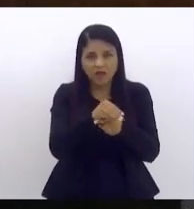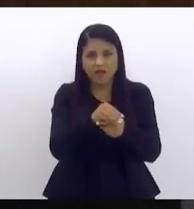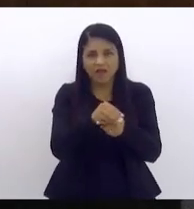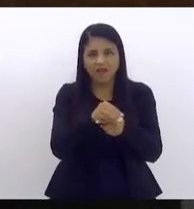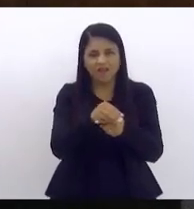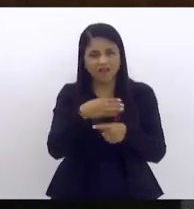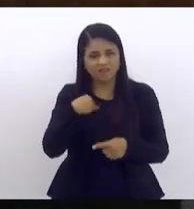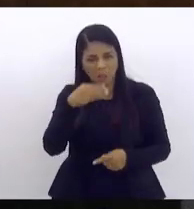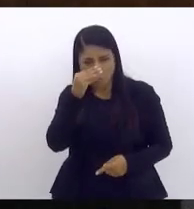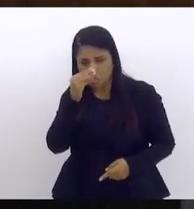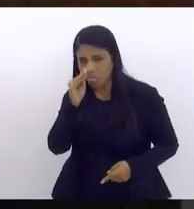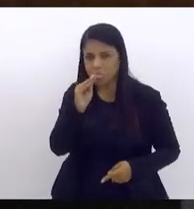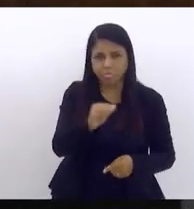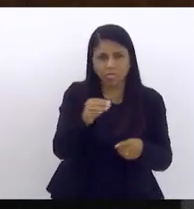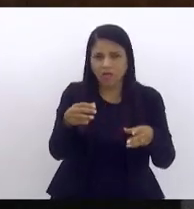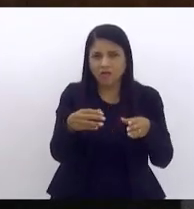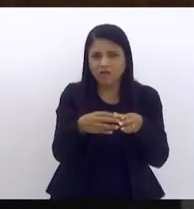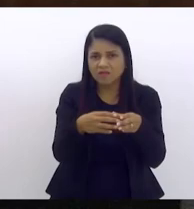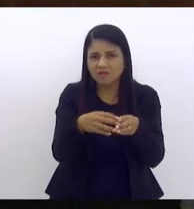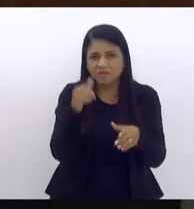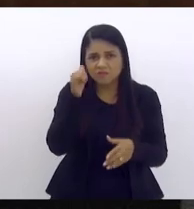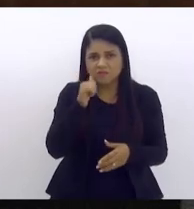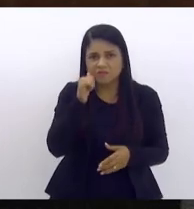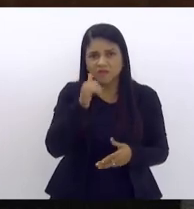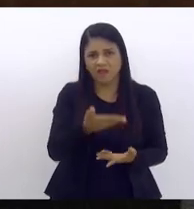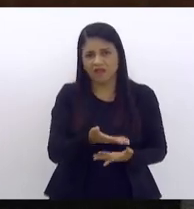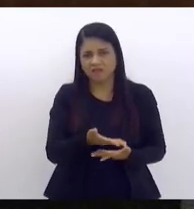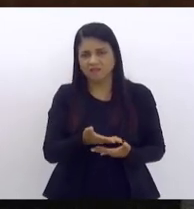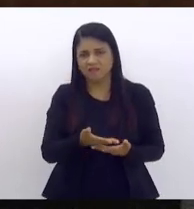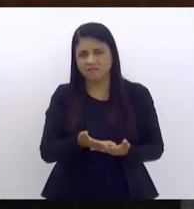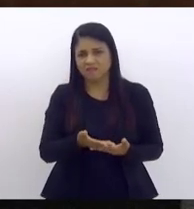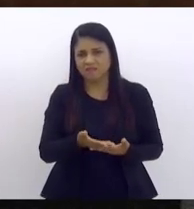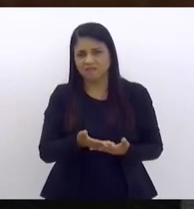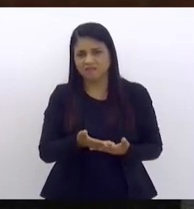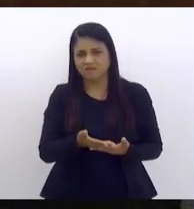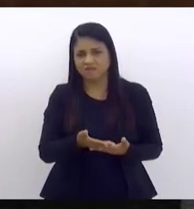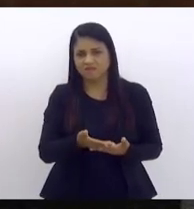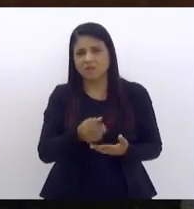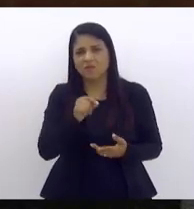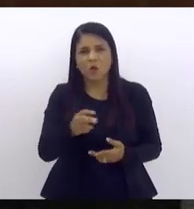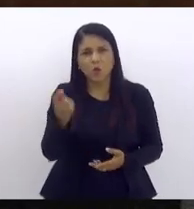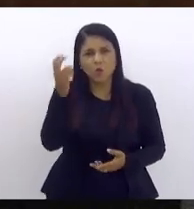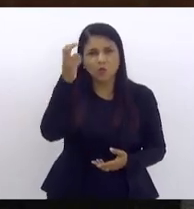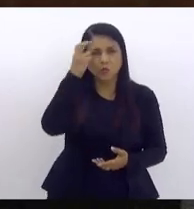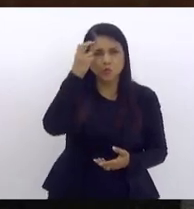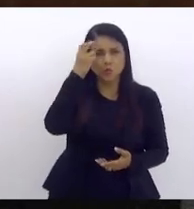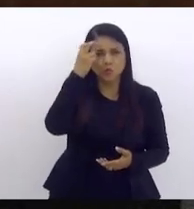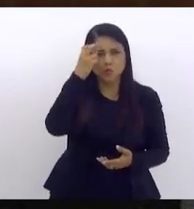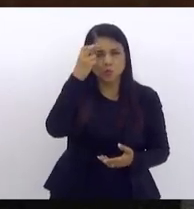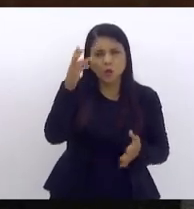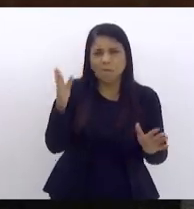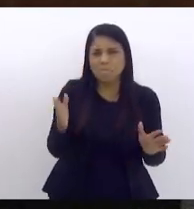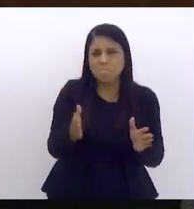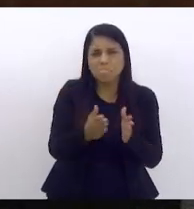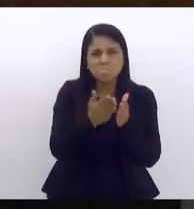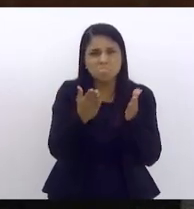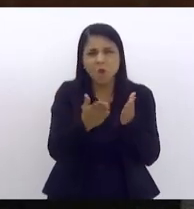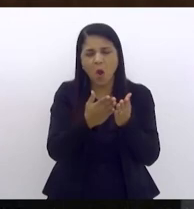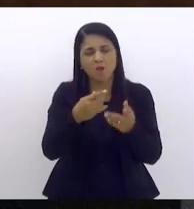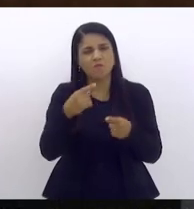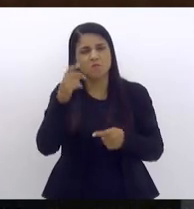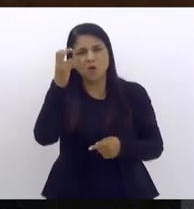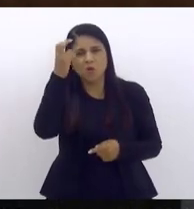pelas mulheres, da forma mais abjeta possível. Esse é o resquício de uma cultura misógina, de uma cultura que não pune,